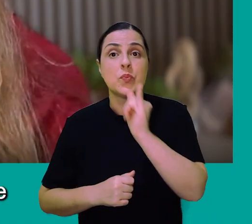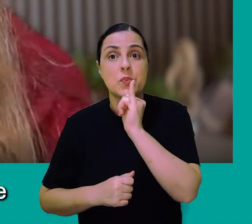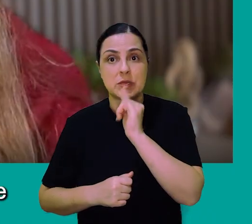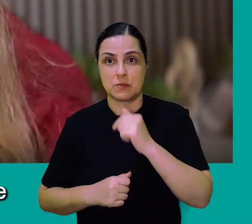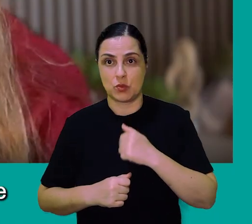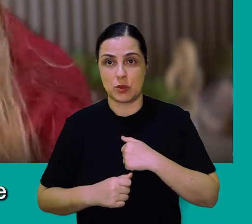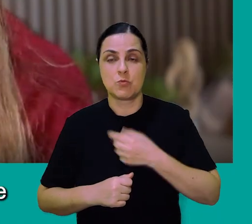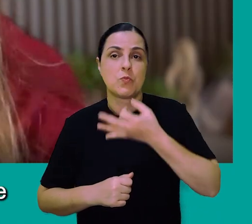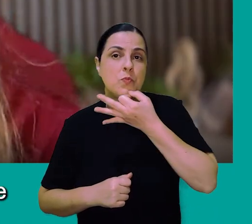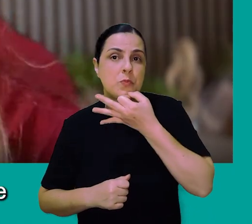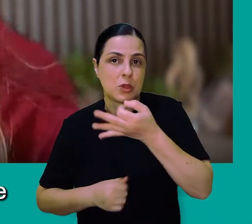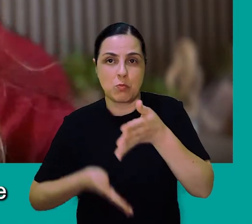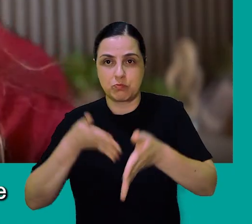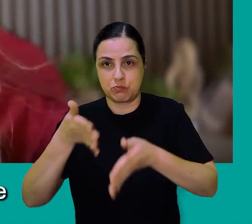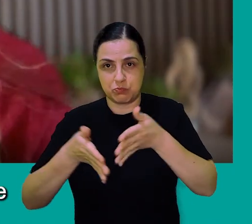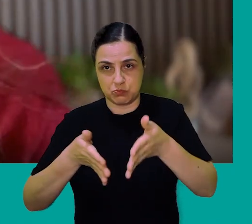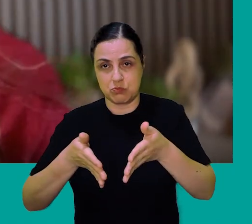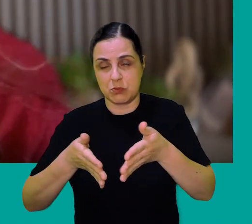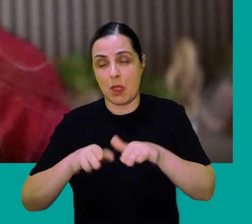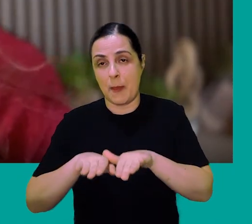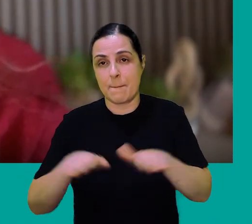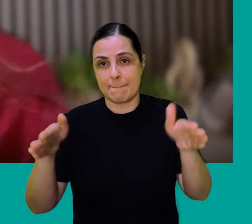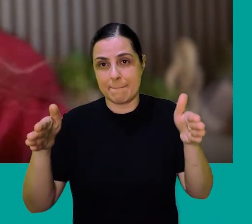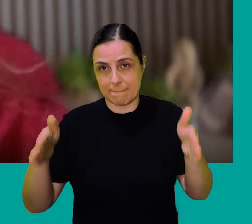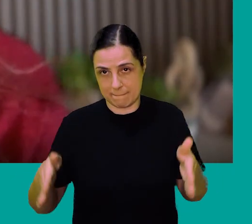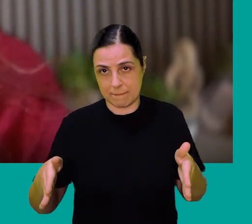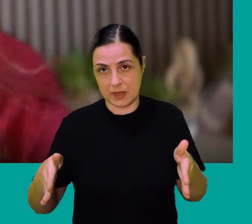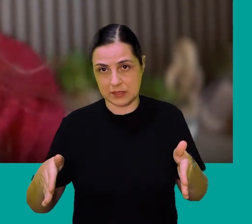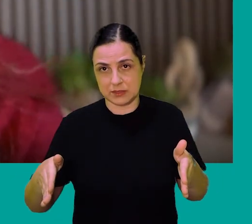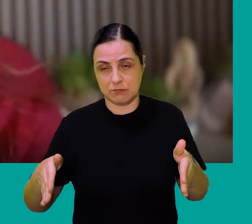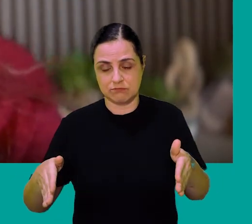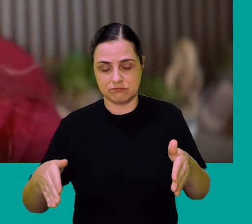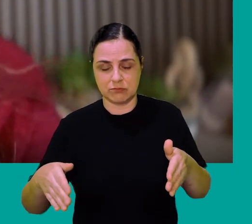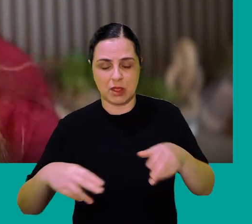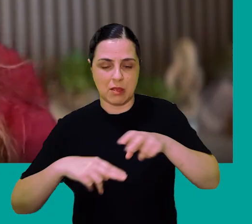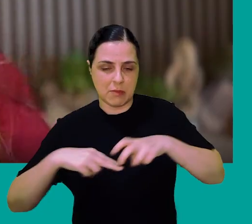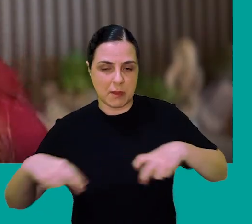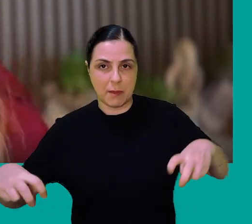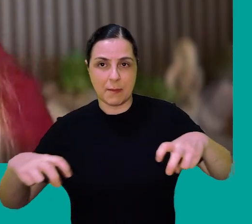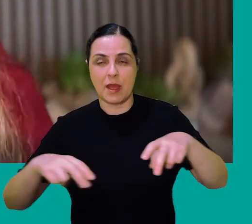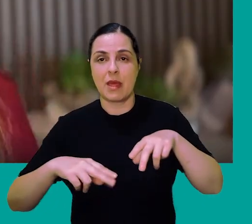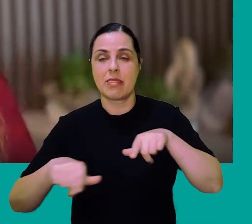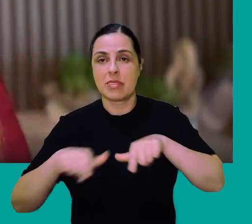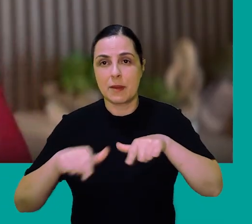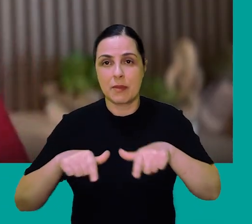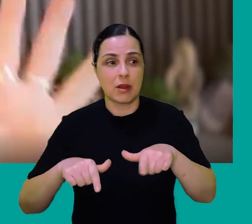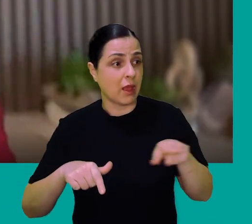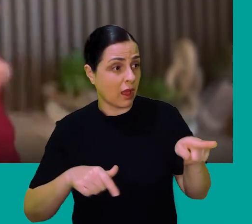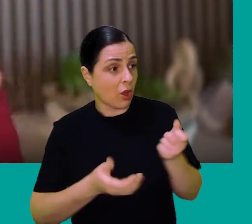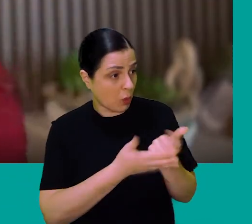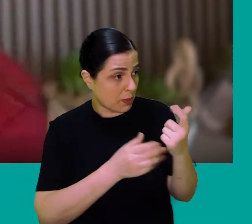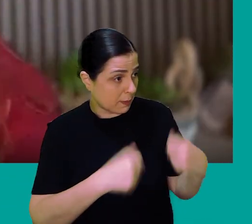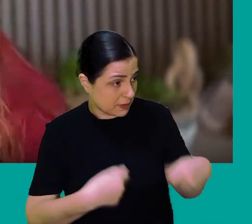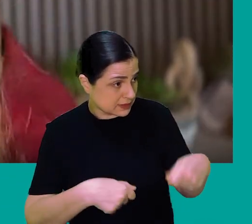aquele comentário, né, numa mesa de trabalho, não, tem que fazer uma conta,